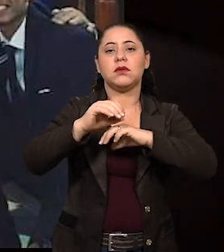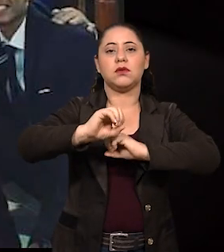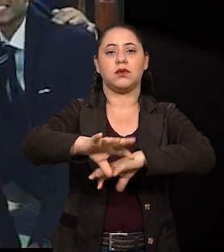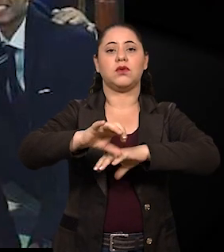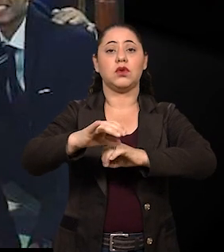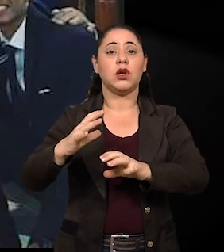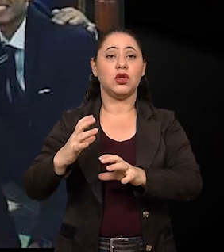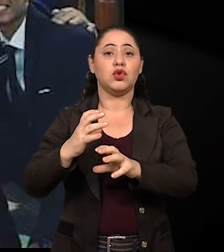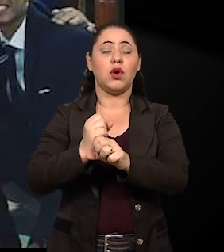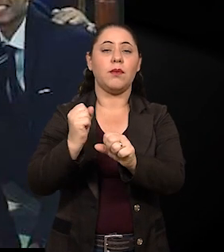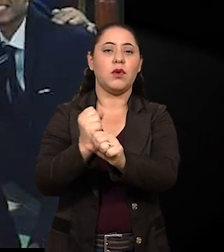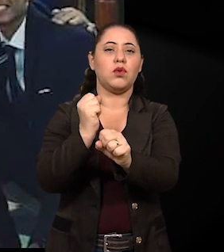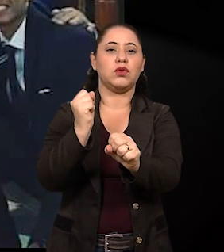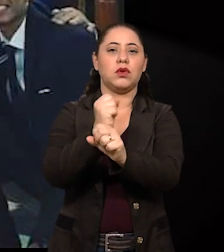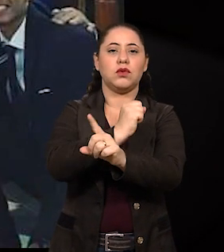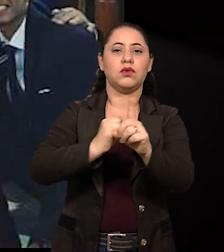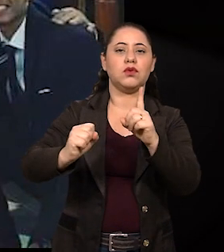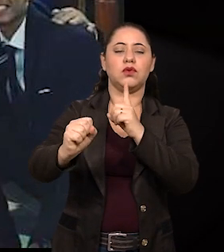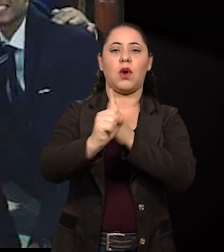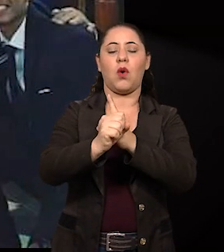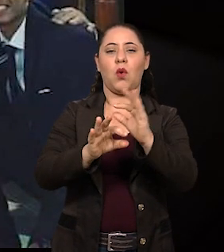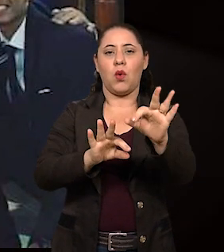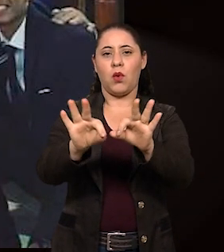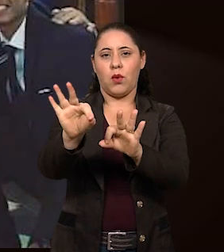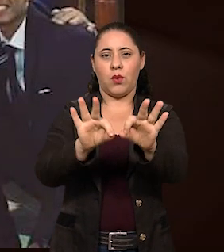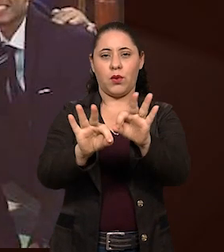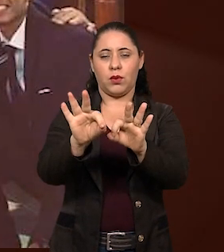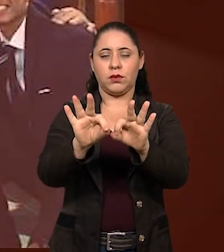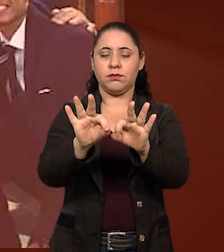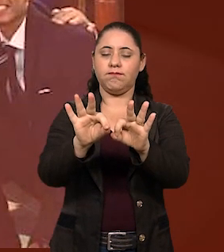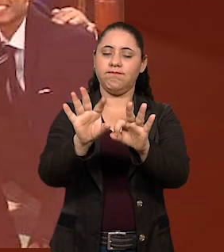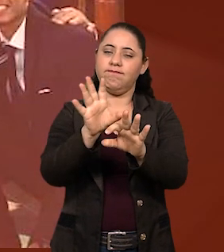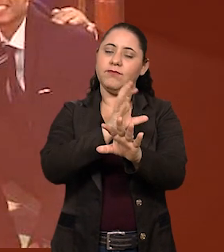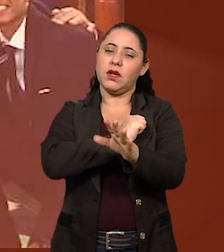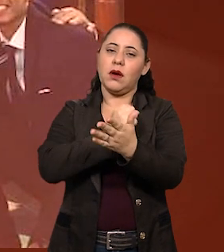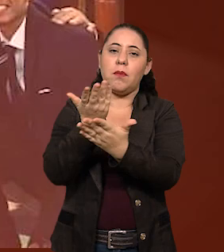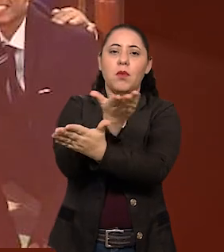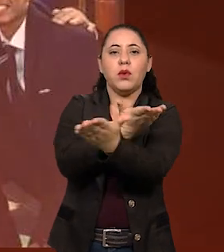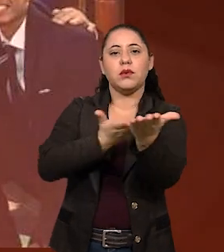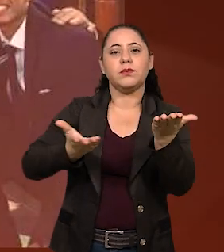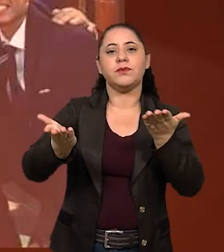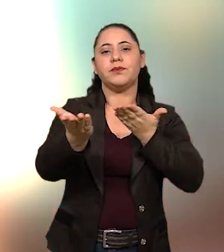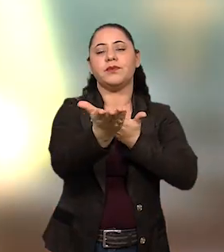educacionais. É somar para a construção de uma sociedade organizada e fraterna.